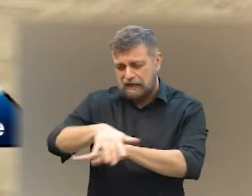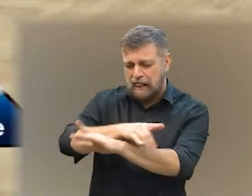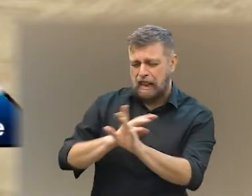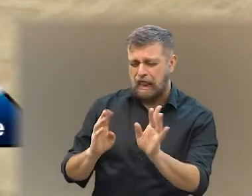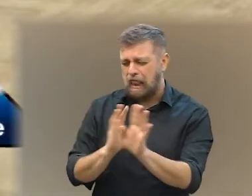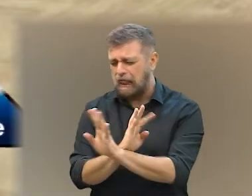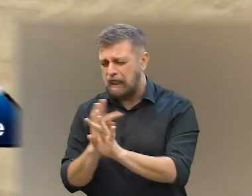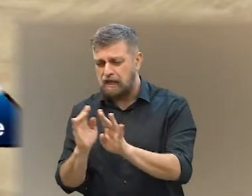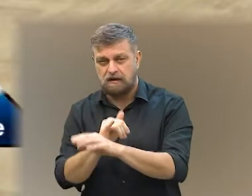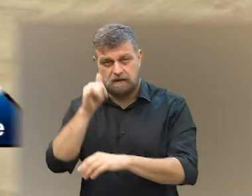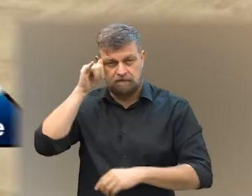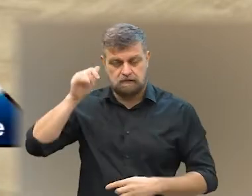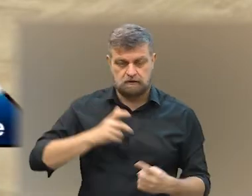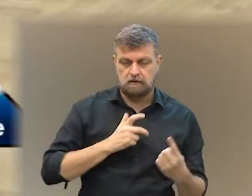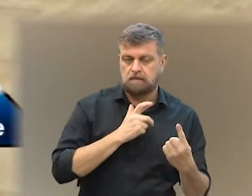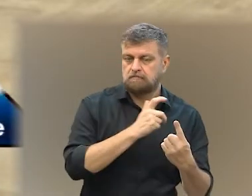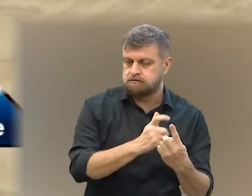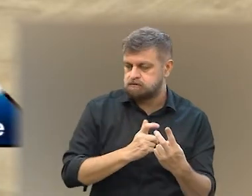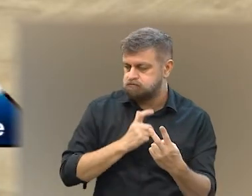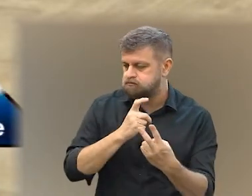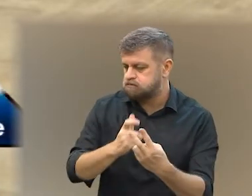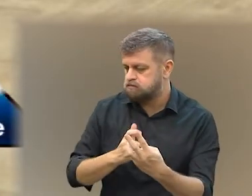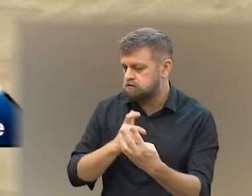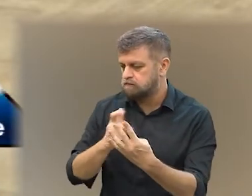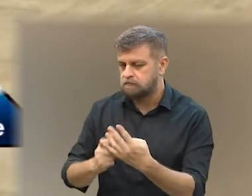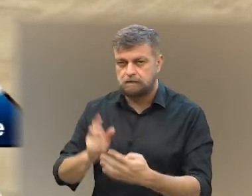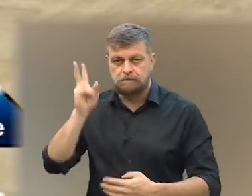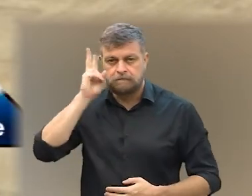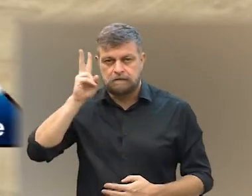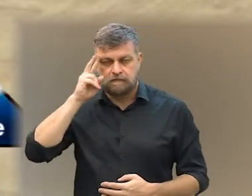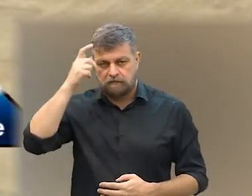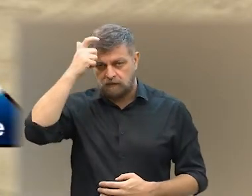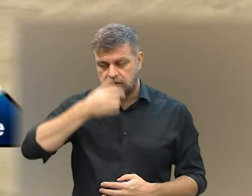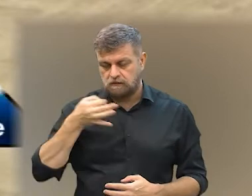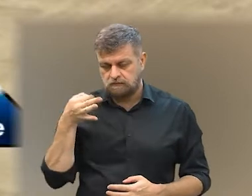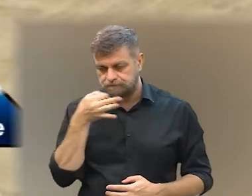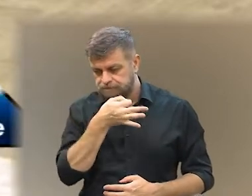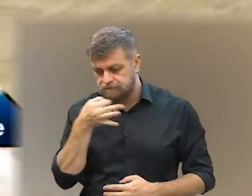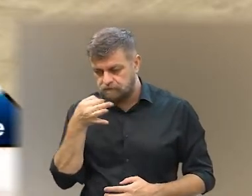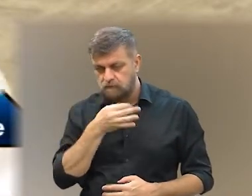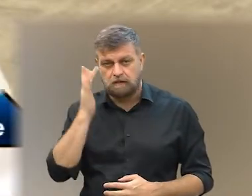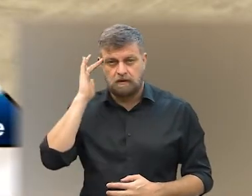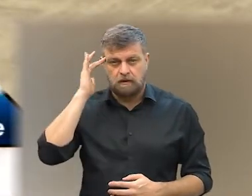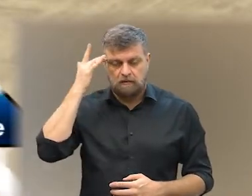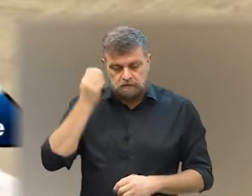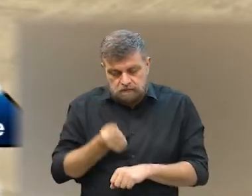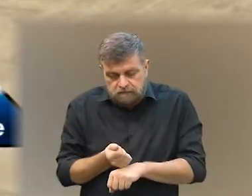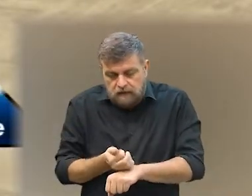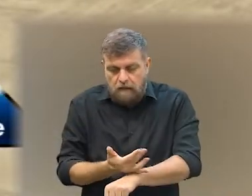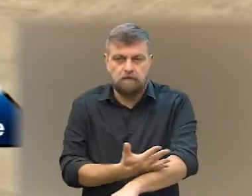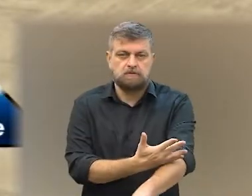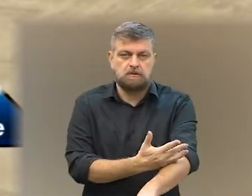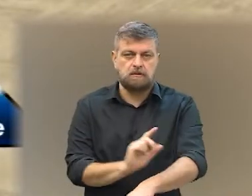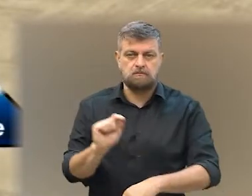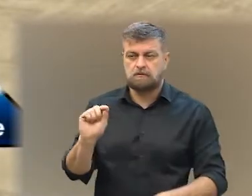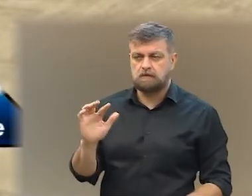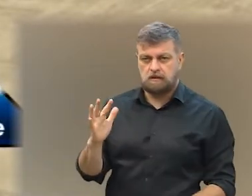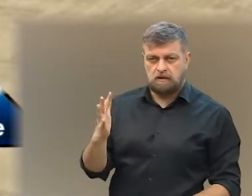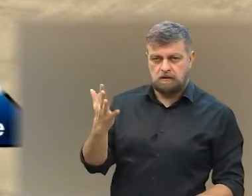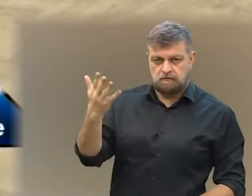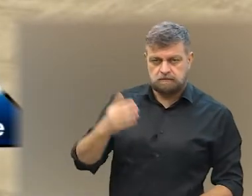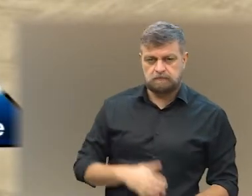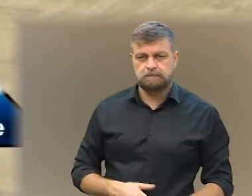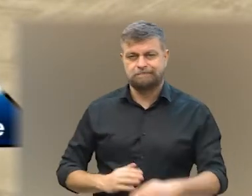evitar aglomerações, a vacinação, né, relembrar. Eu fiz uma fala aqui, eu acho que até um pouco emocionado do que